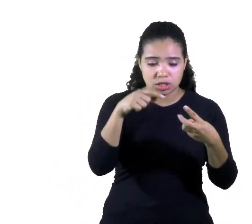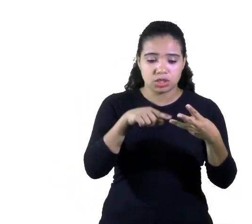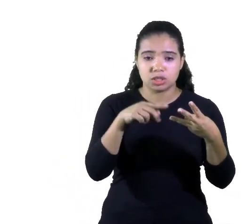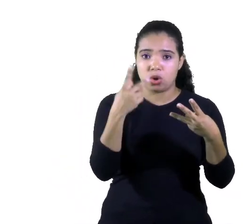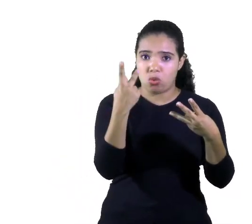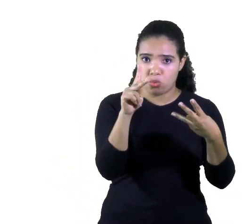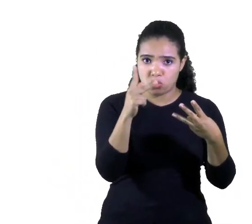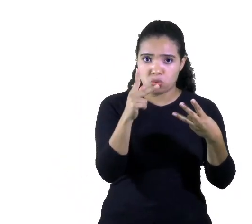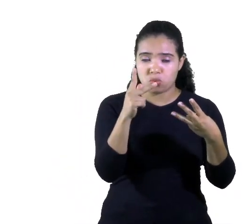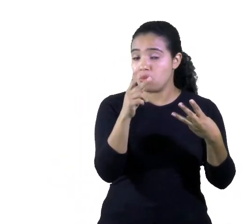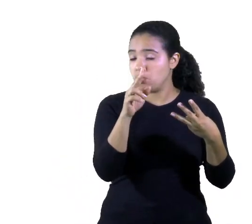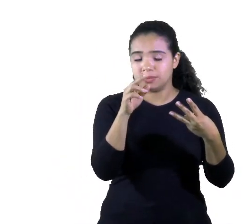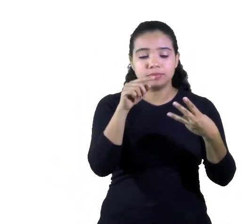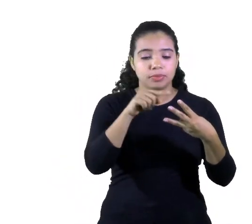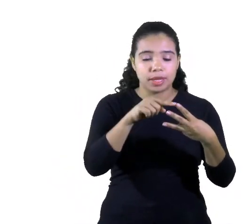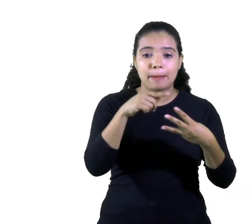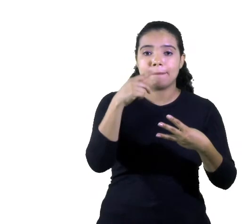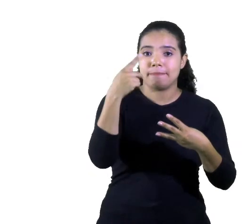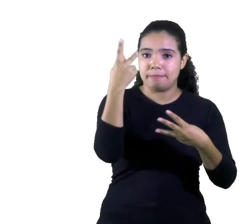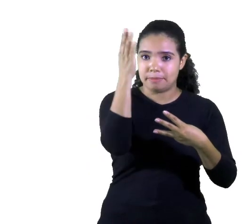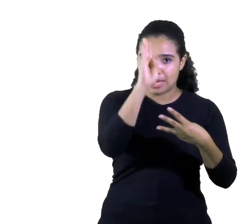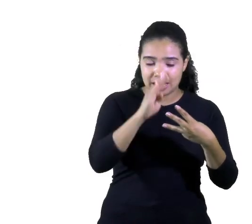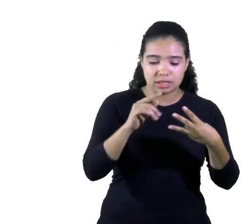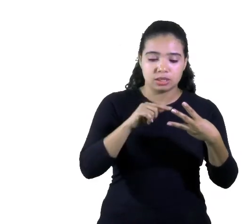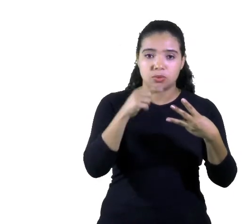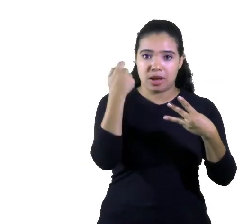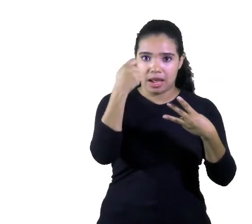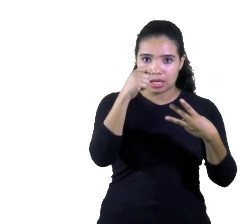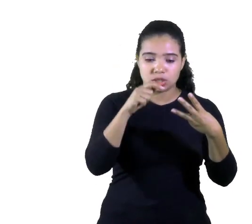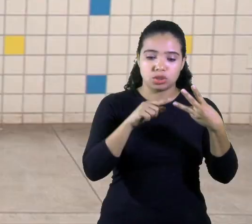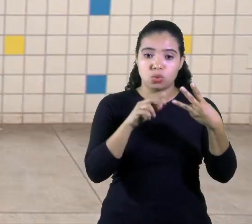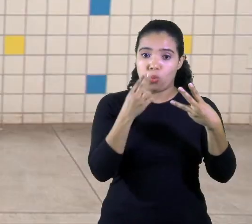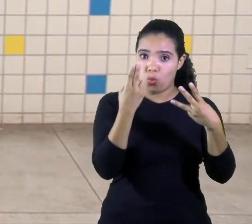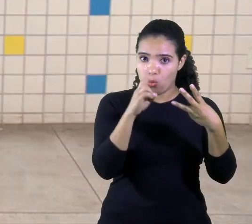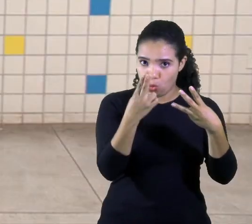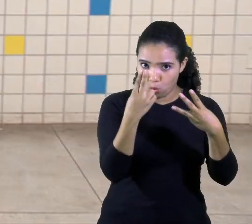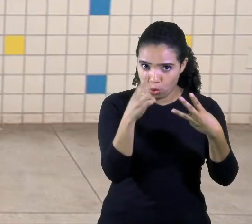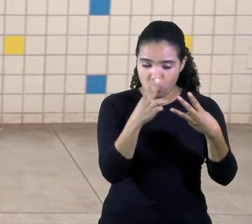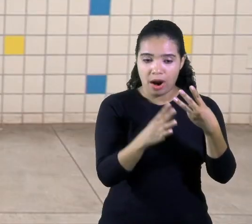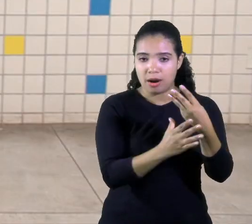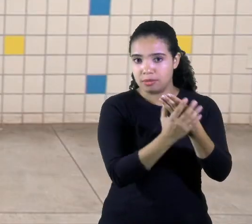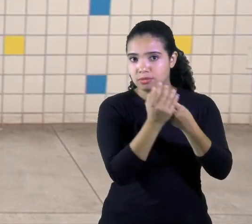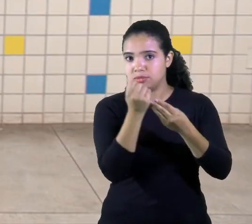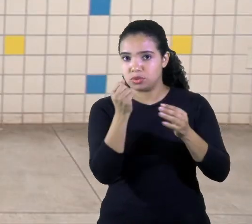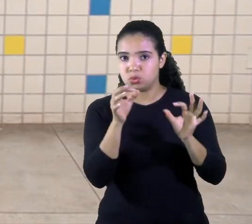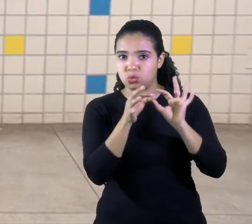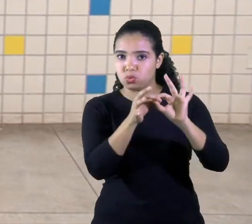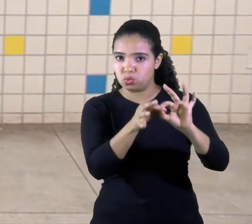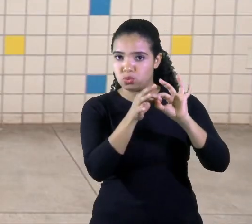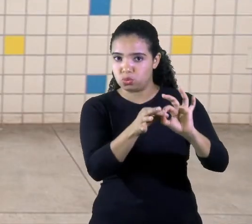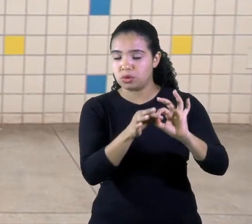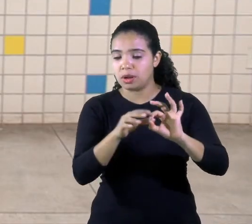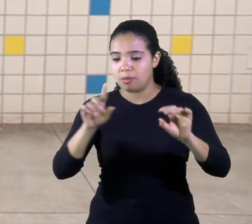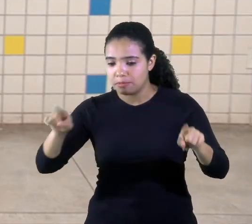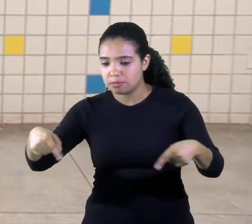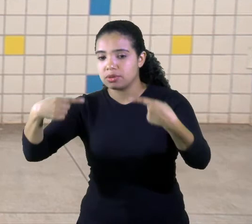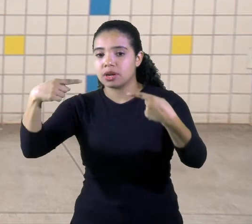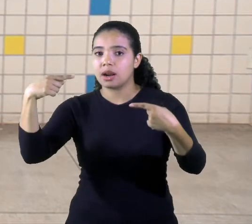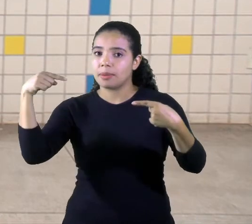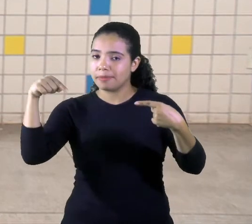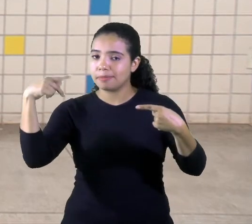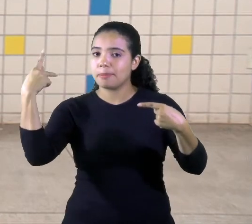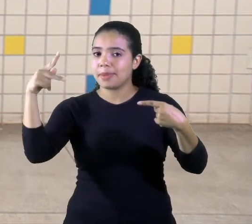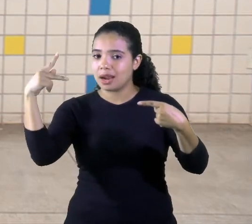Lembrando que os historiadores sempre procuram novas fontes. E a